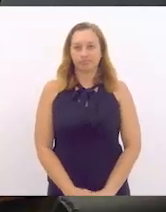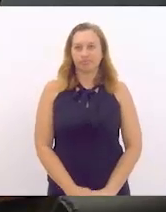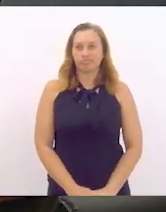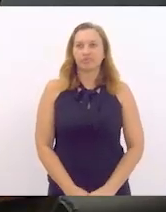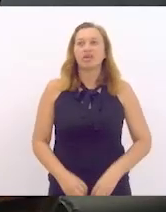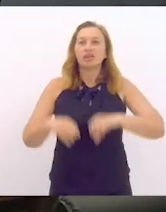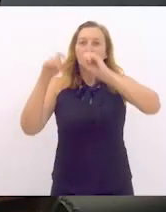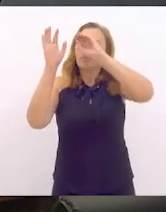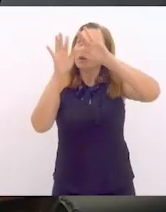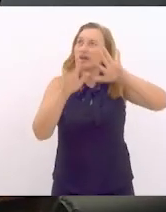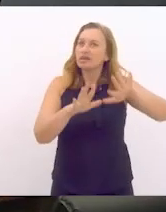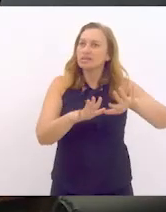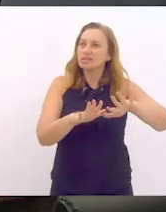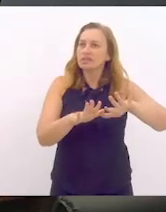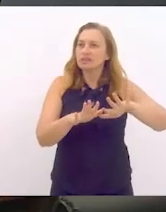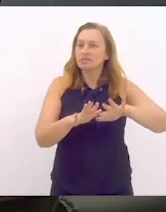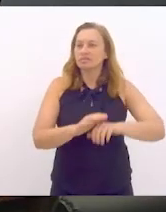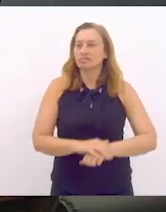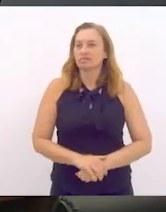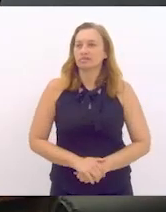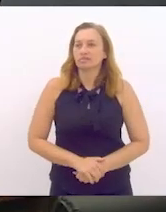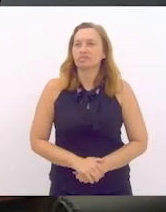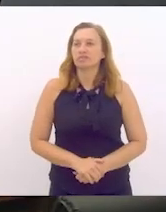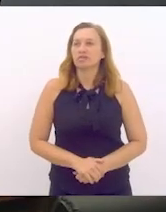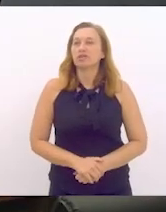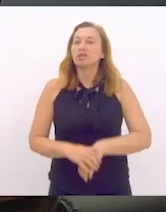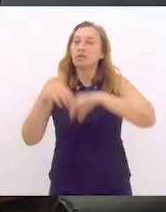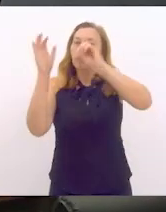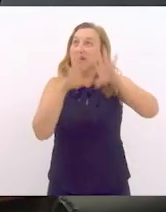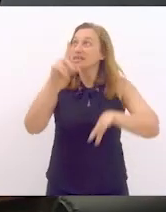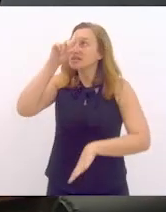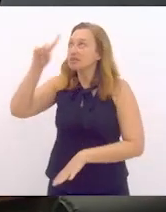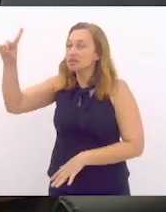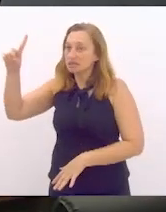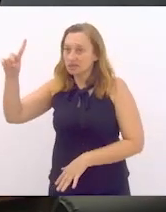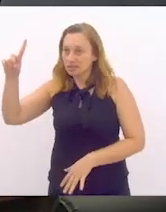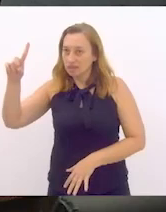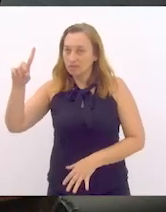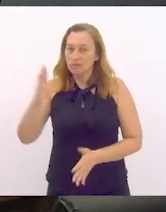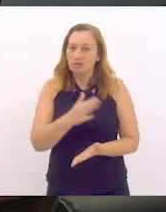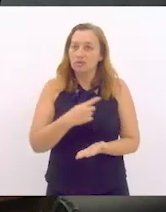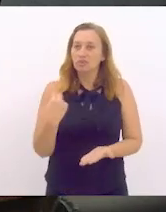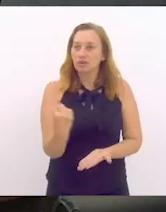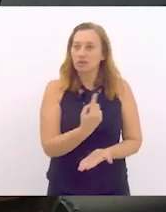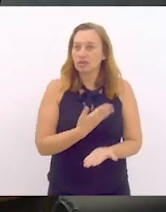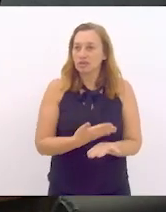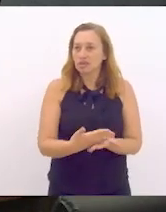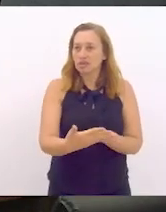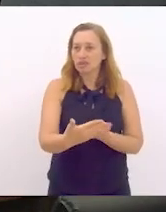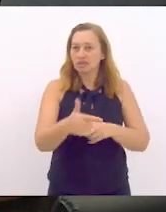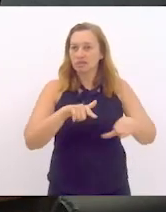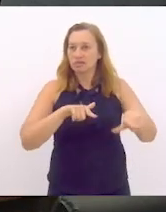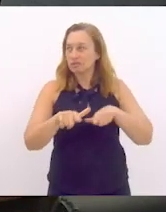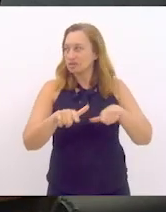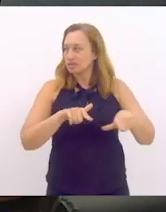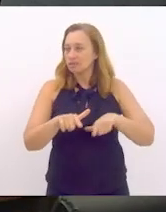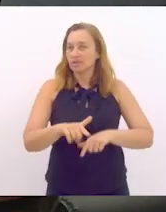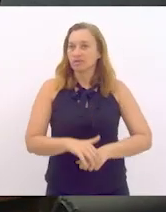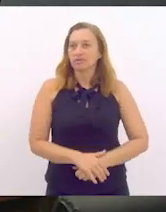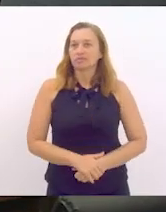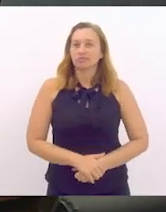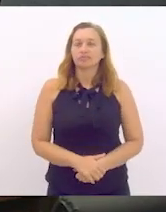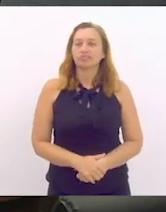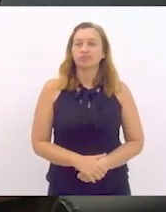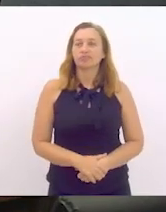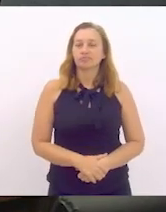em havendo número legal e sob a proteção de Deus e de Oxalá iniciamos os nossos